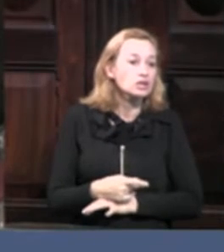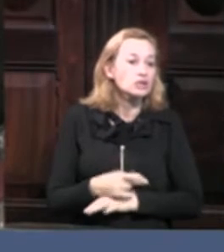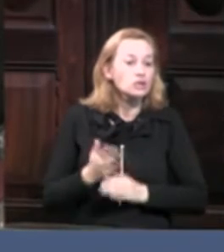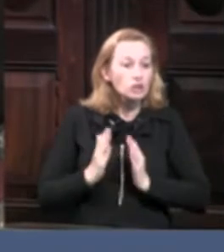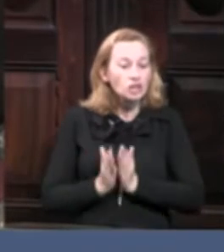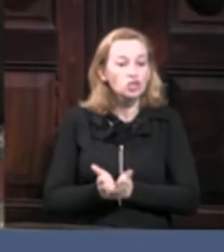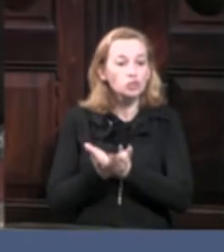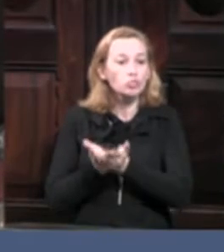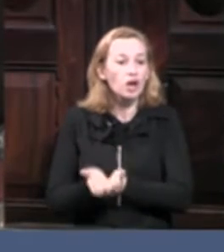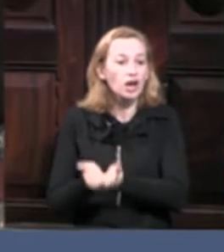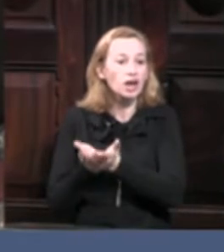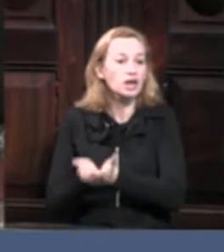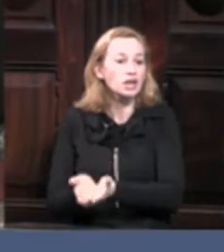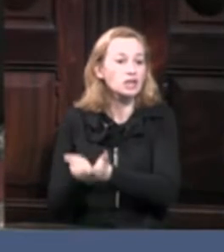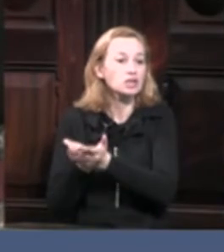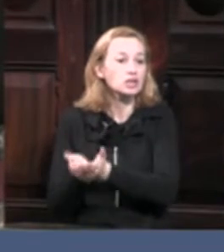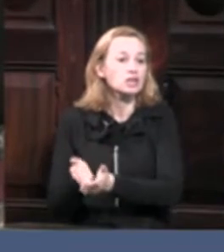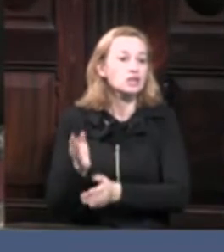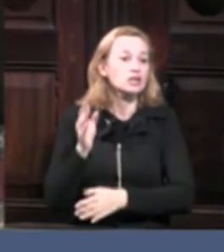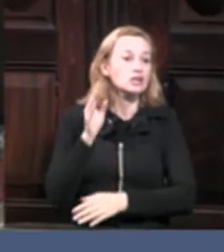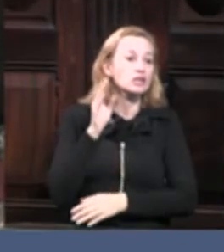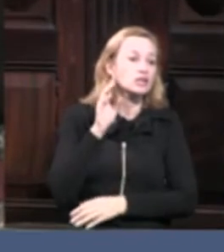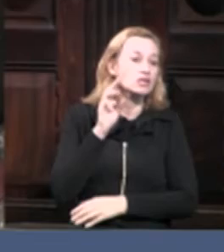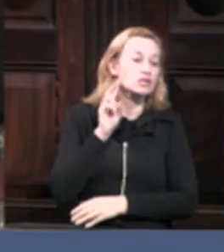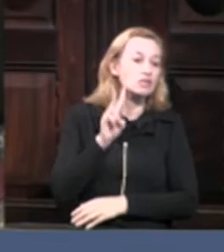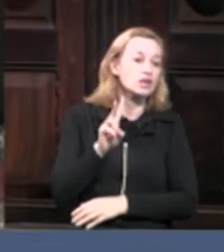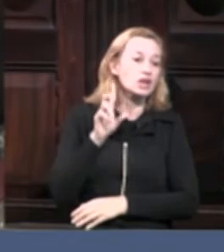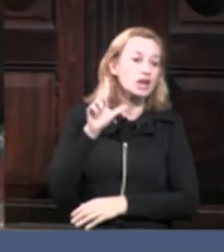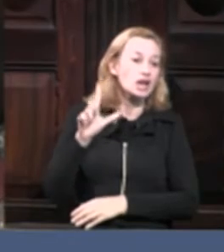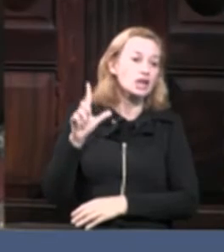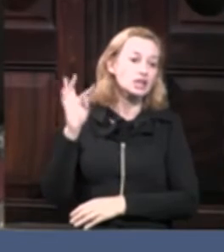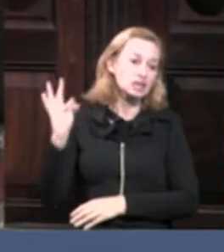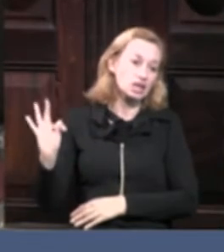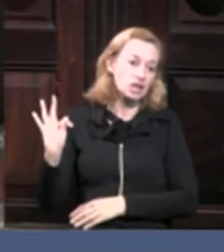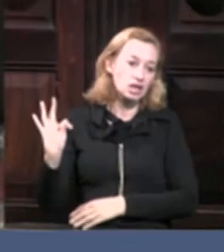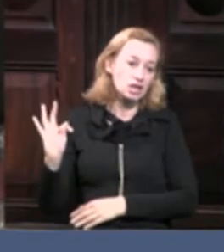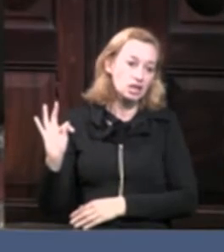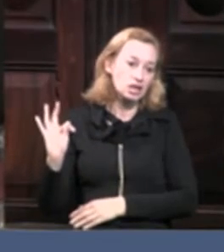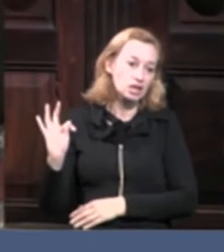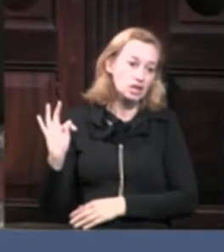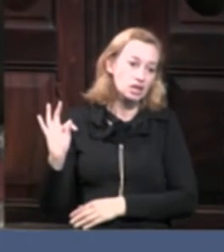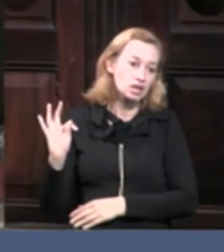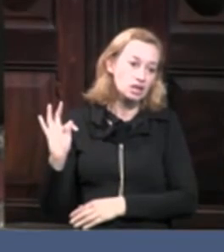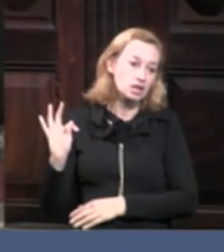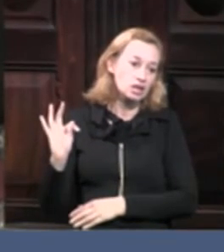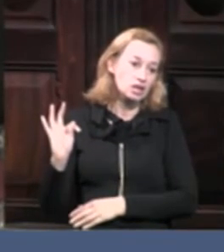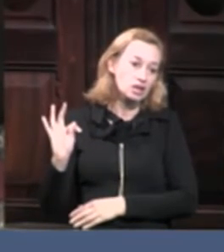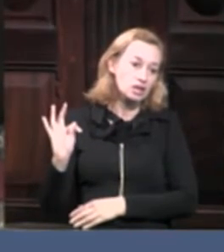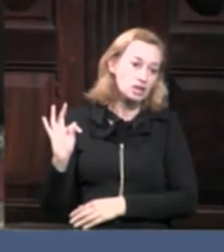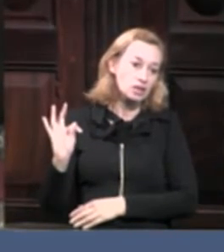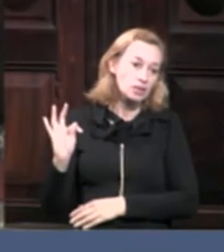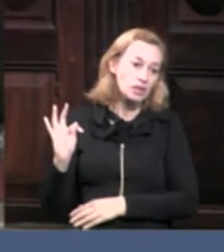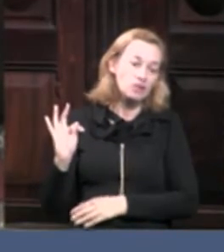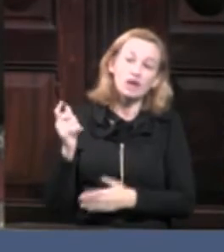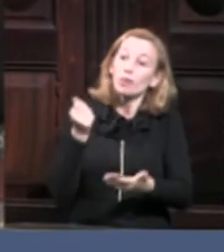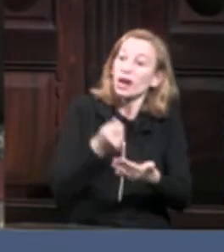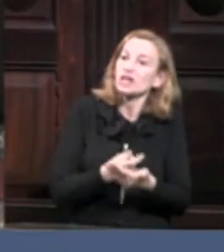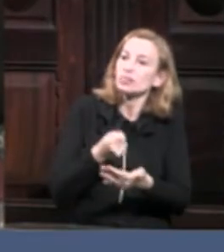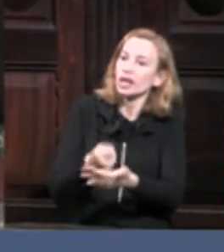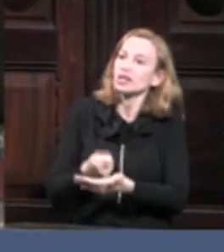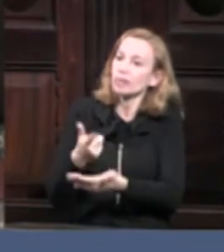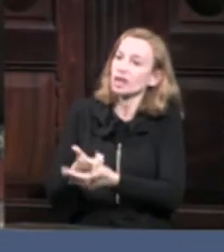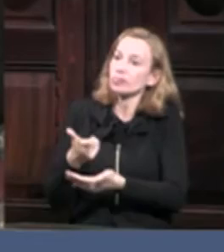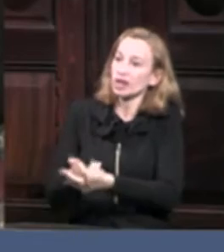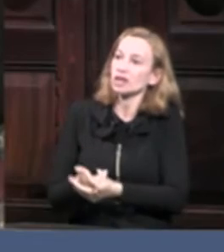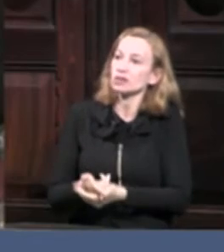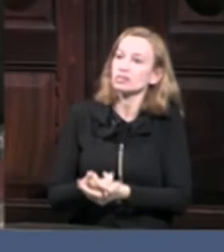barcas com o VLT. O sujeito vem de Niterói, pega a barca, se ele tiver que ir para a Central do Brasil, ele tem que pagar uma outra passagem. Então,